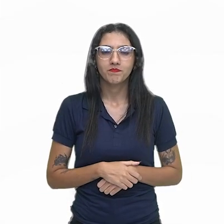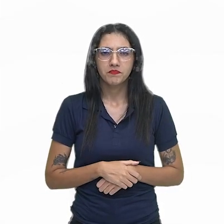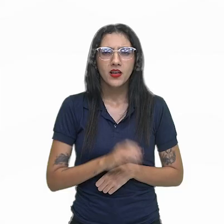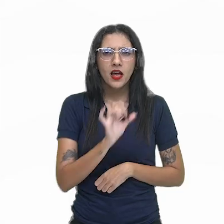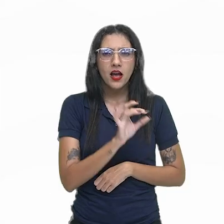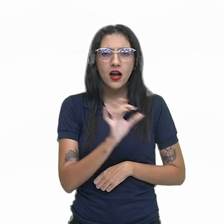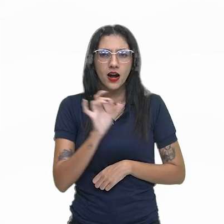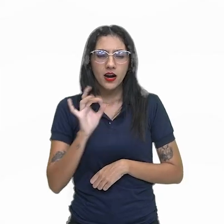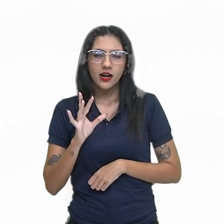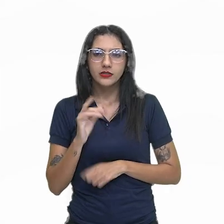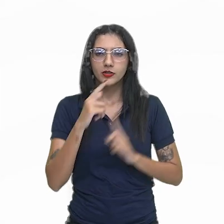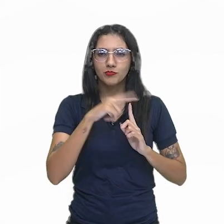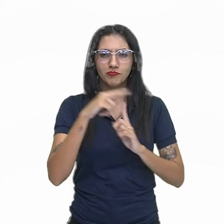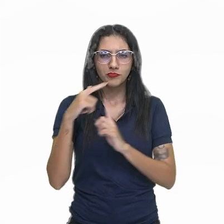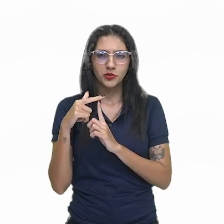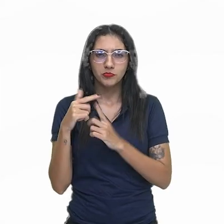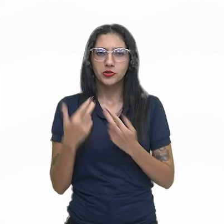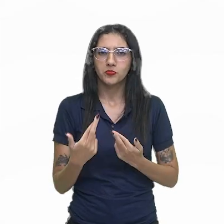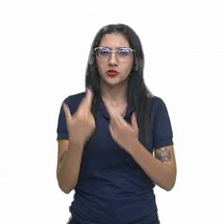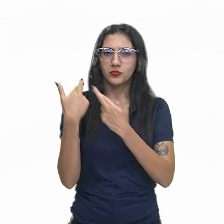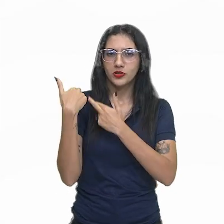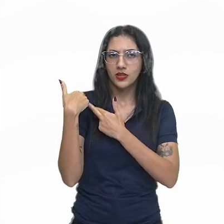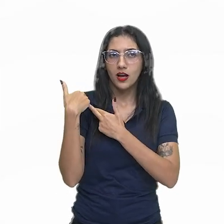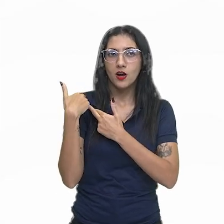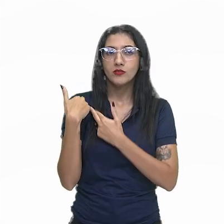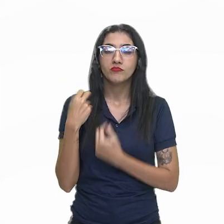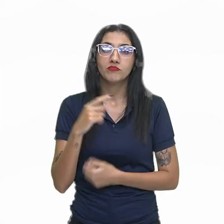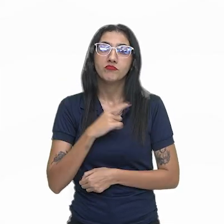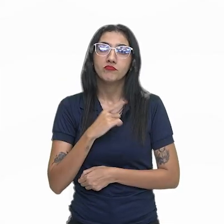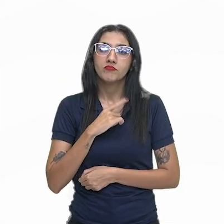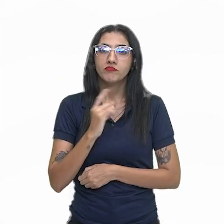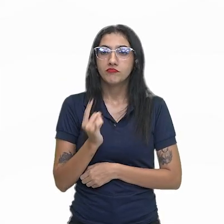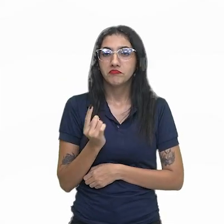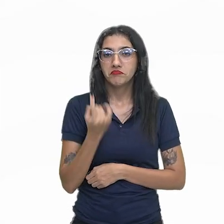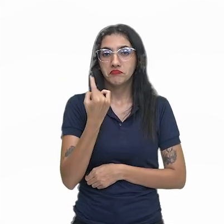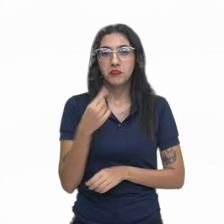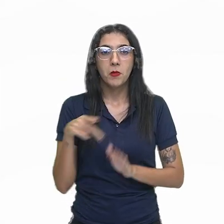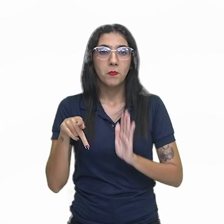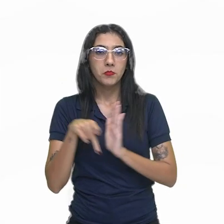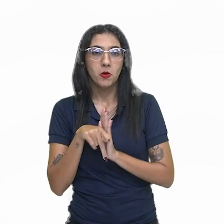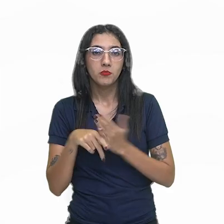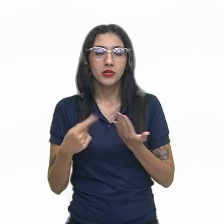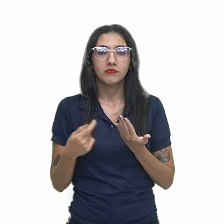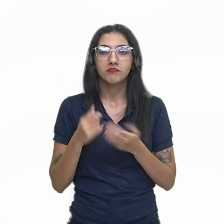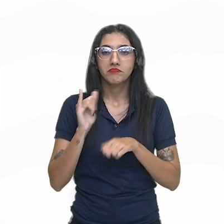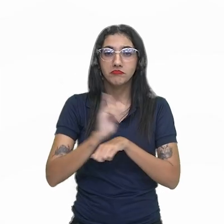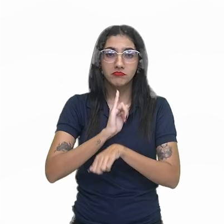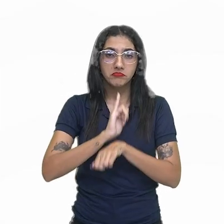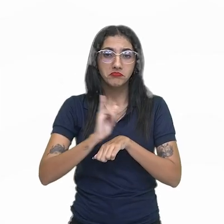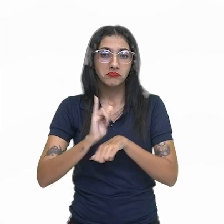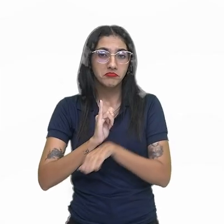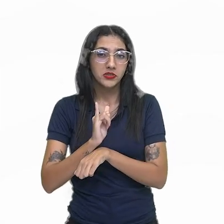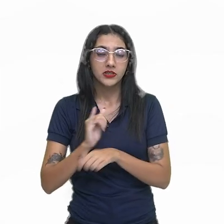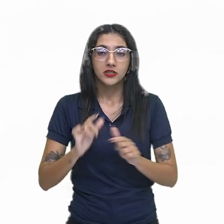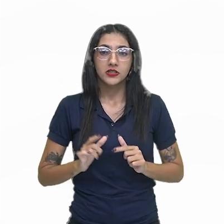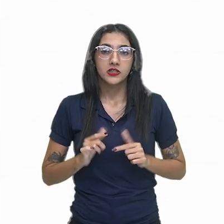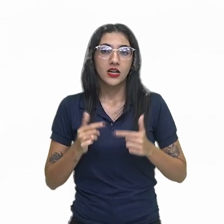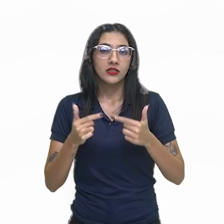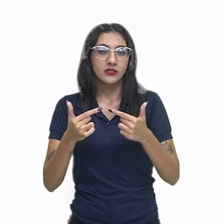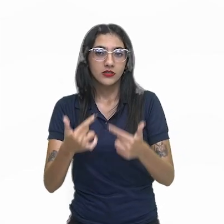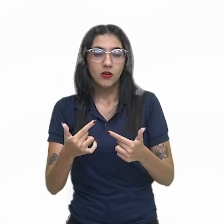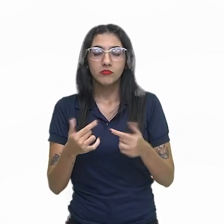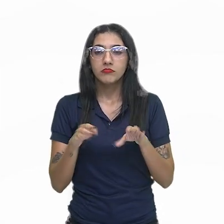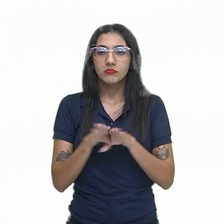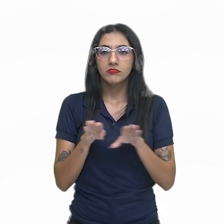cada posição de status, é atribuída uma maneira específica de agir e de